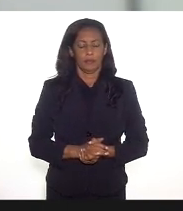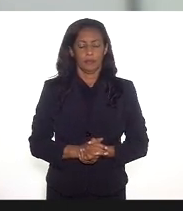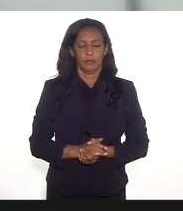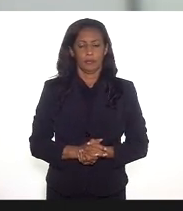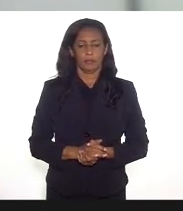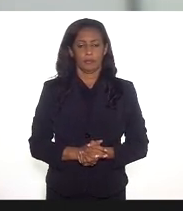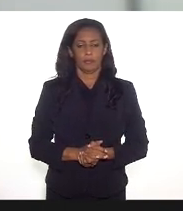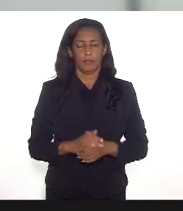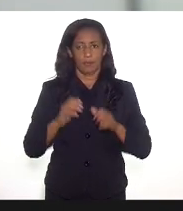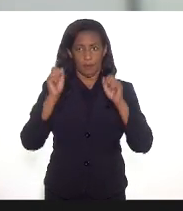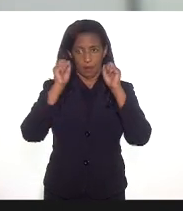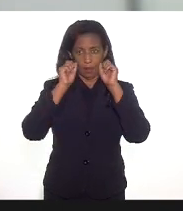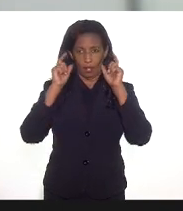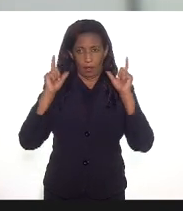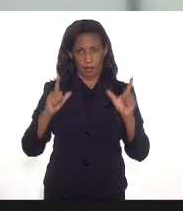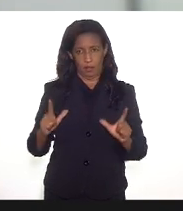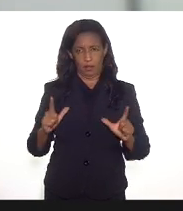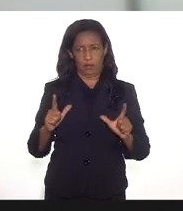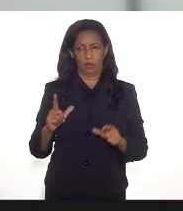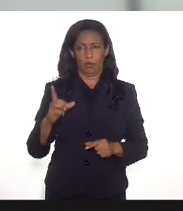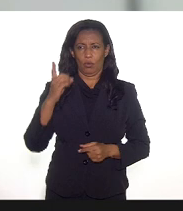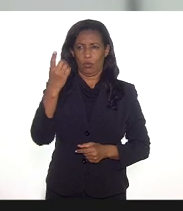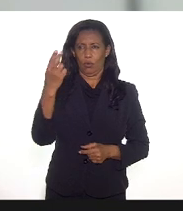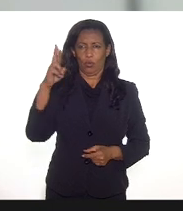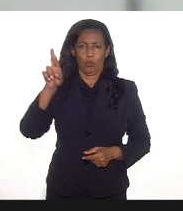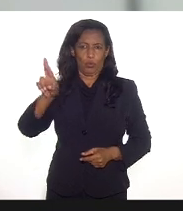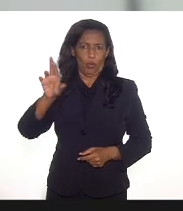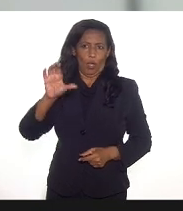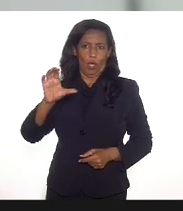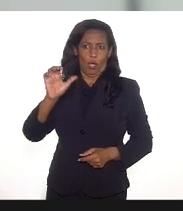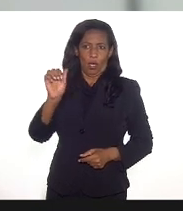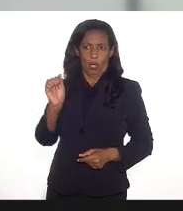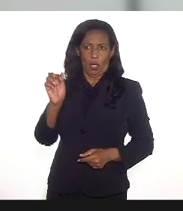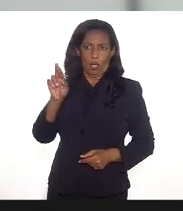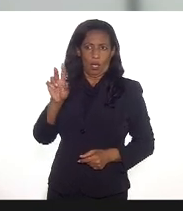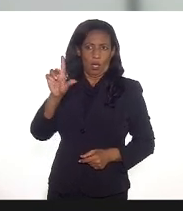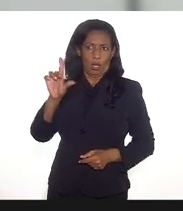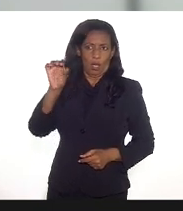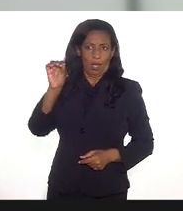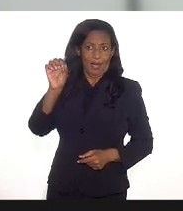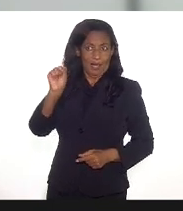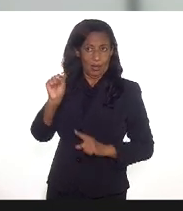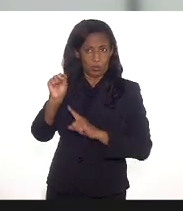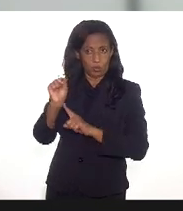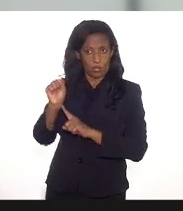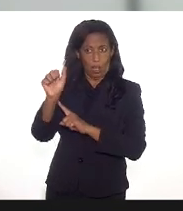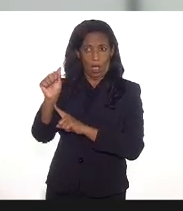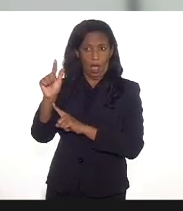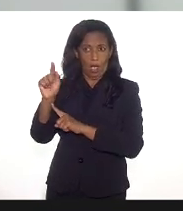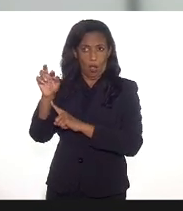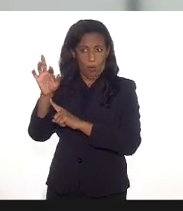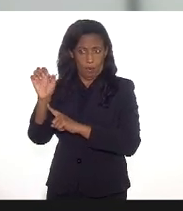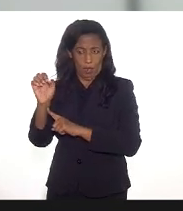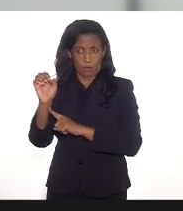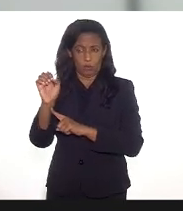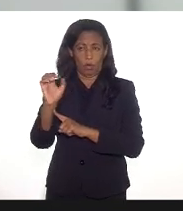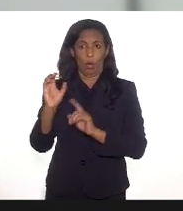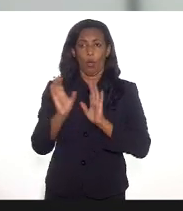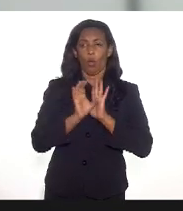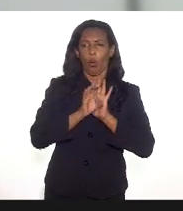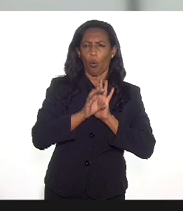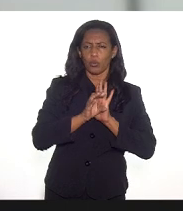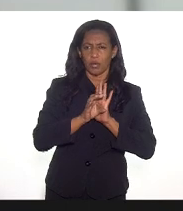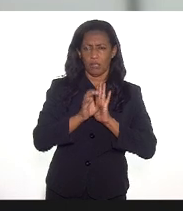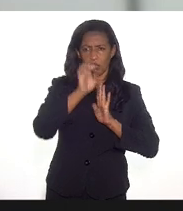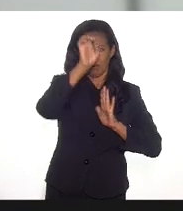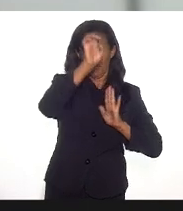Alertando o Dr. Carlos Alberto que o conceito expresso na emenda constitucional